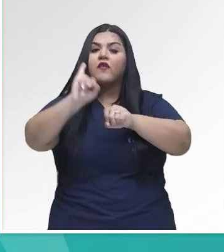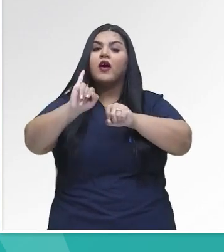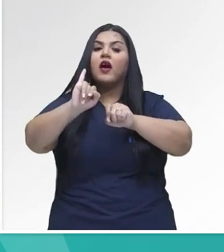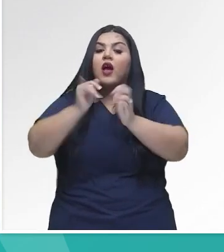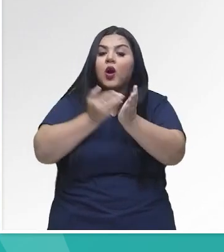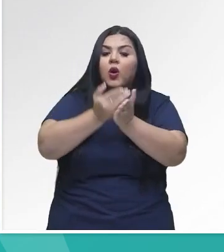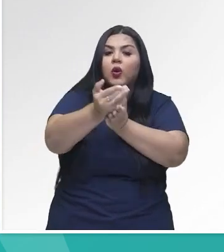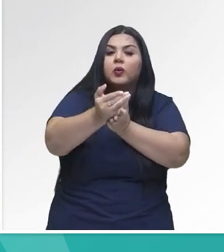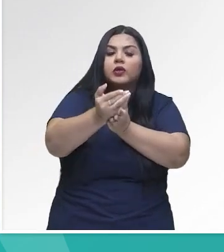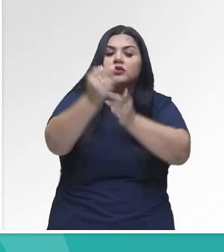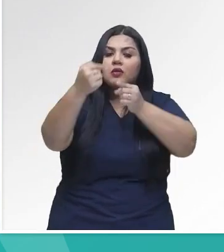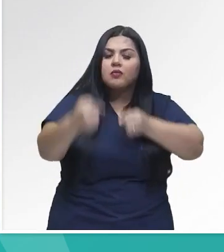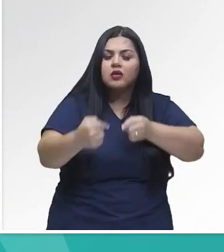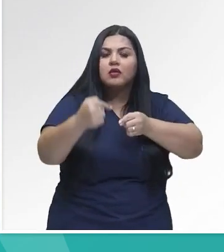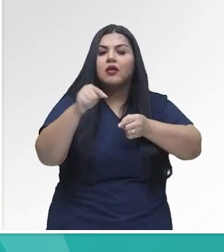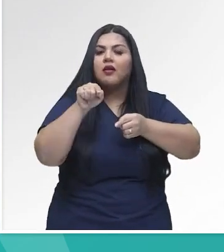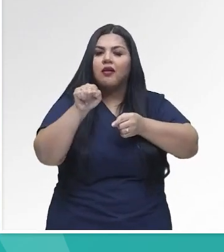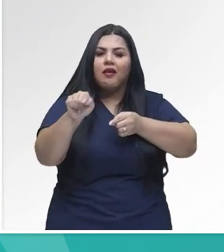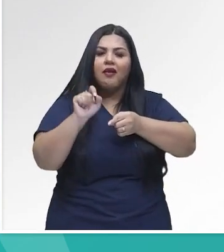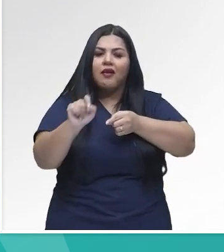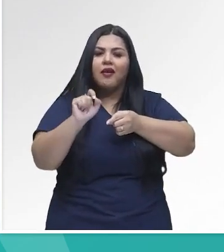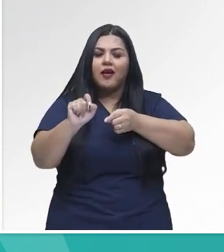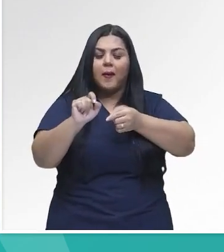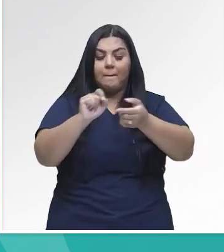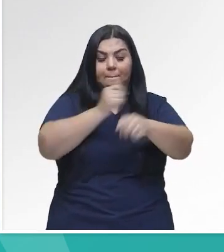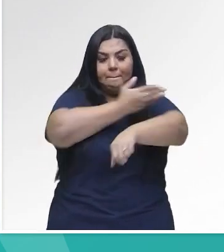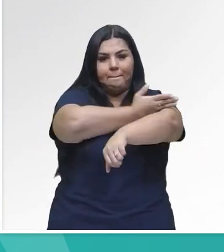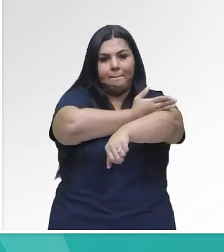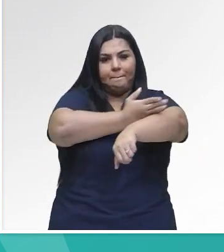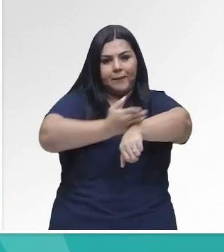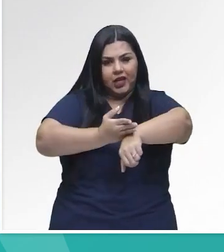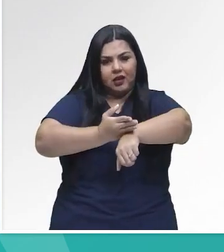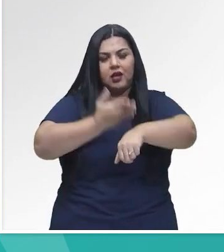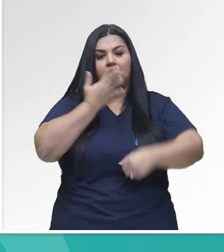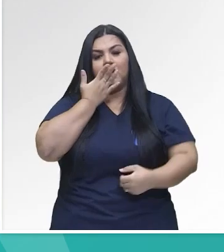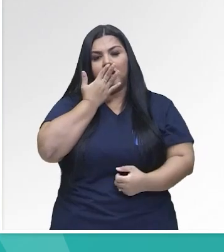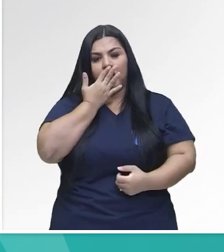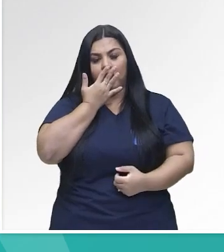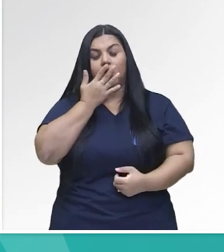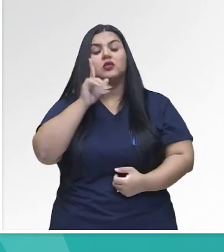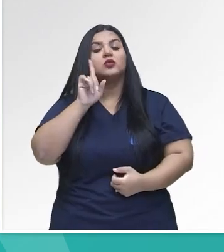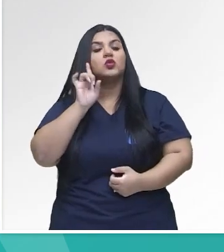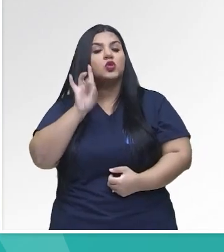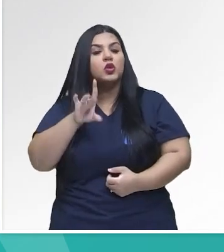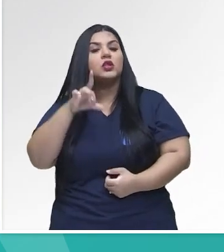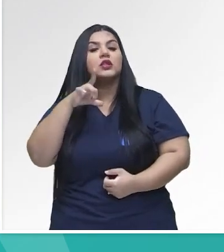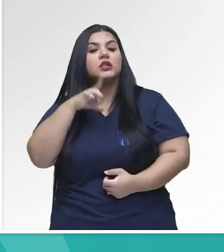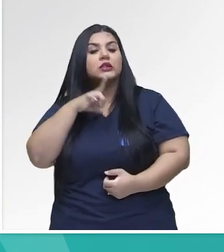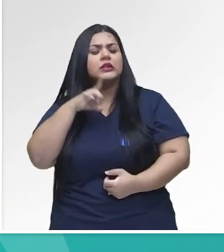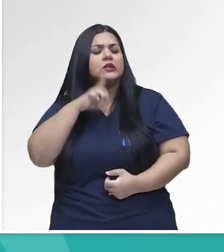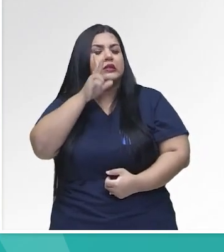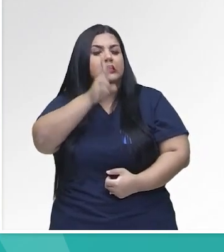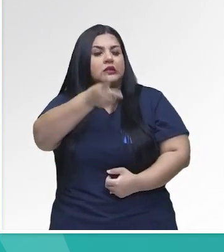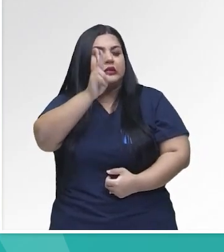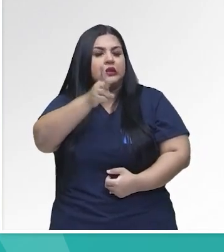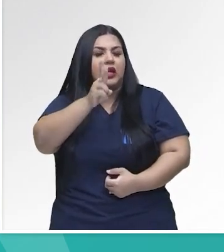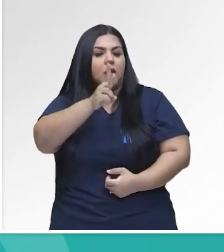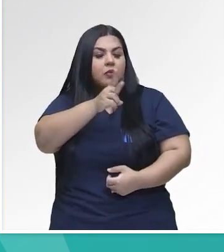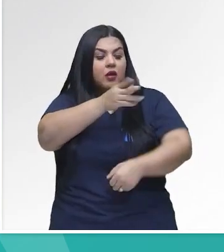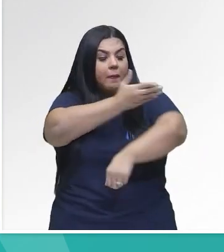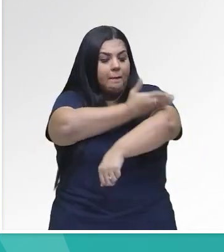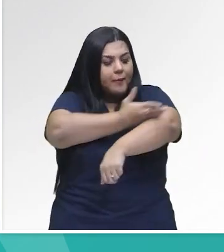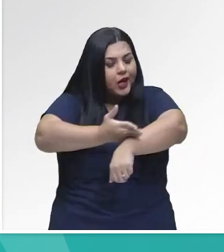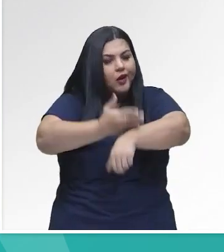batalha são as peças brancas. Então, só tem um lance, só as peças brancas é que realizam o